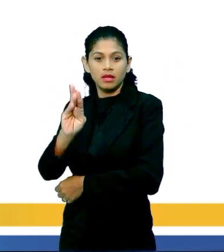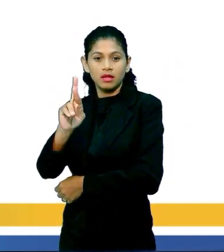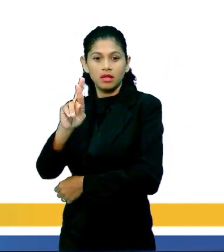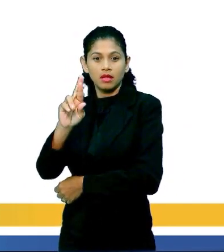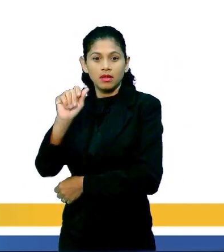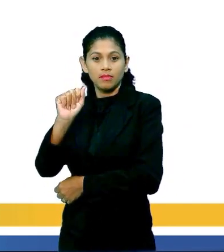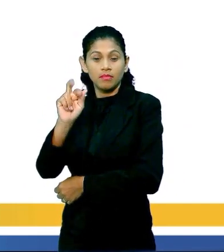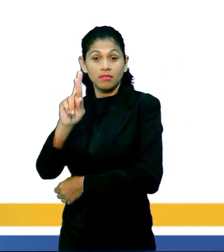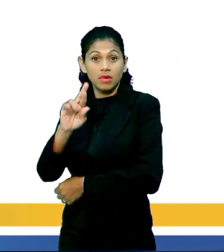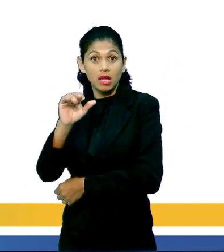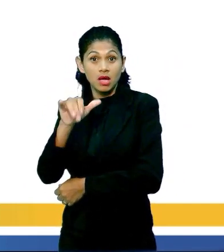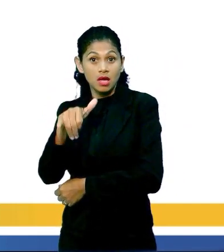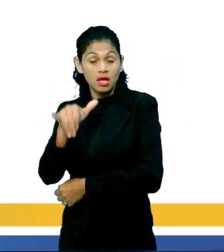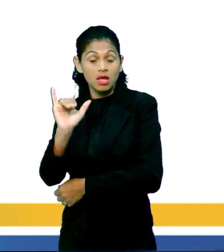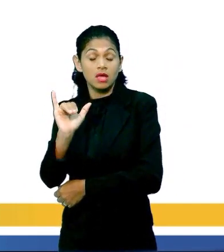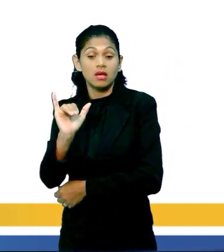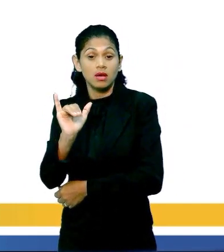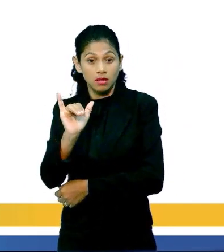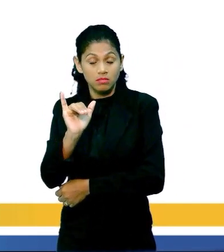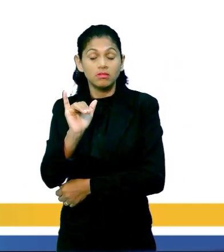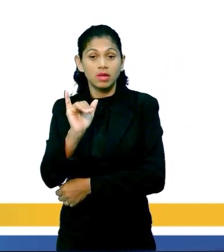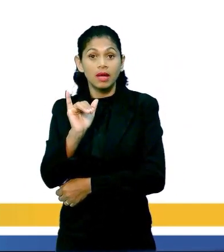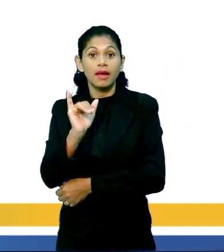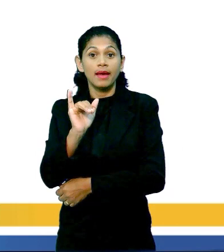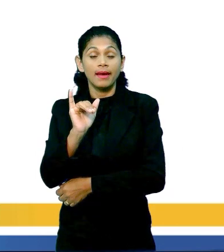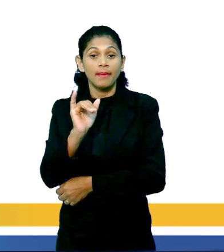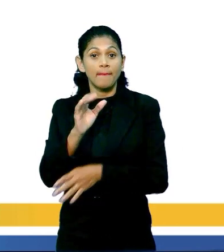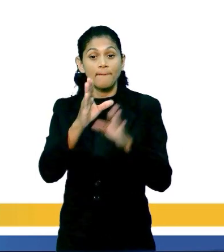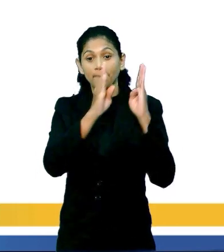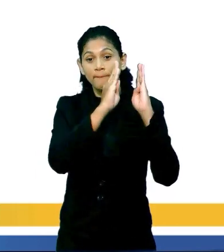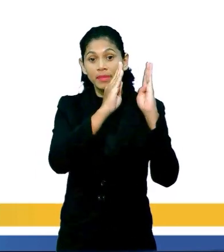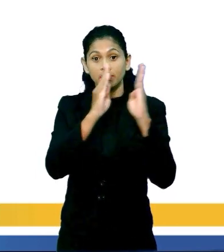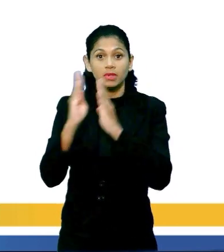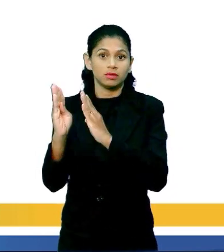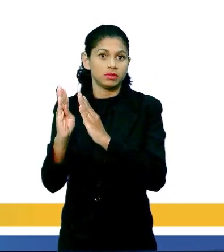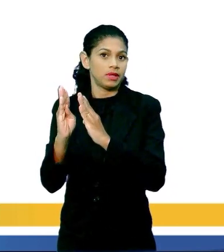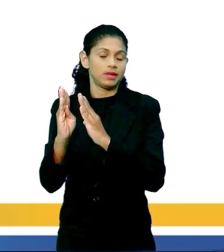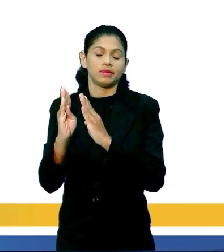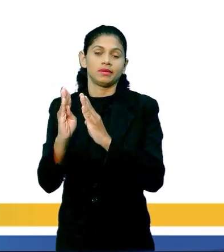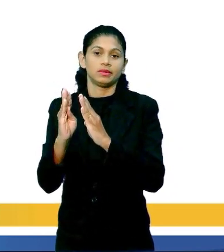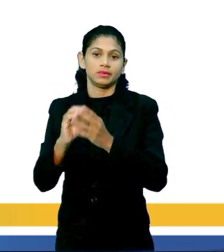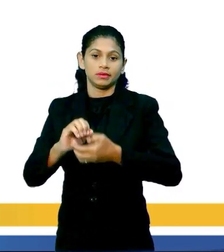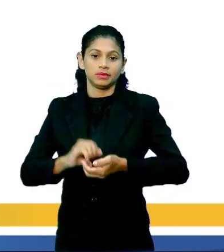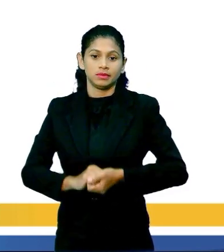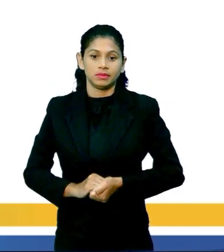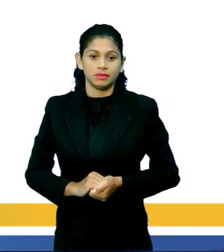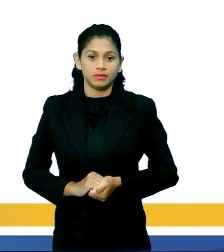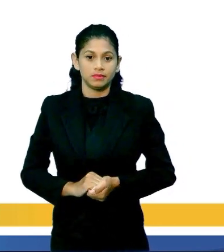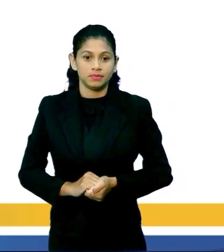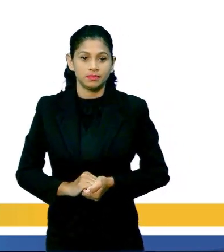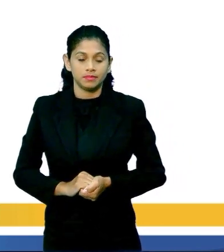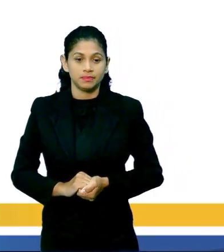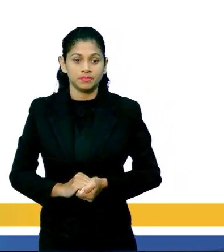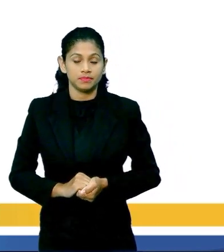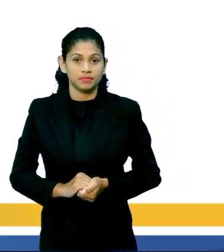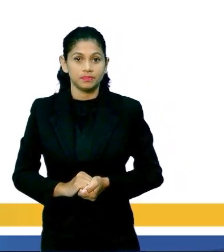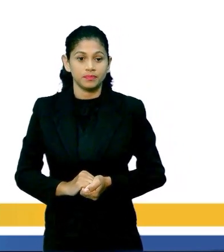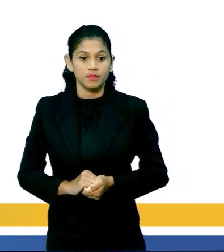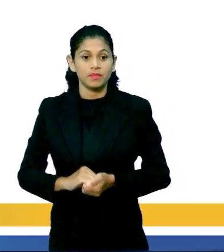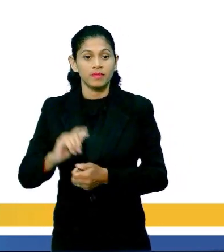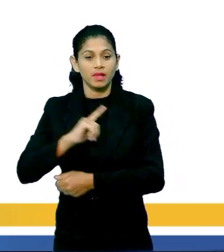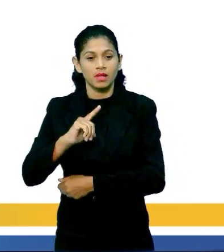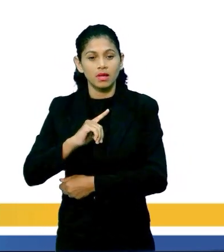confundem bastante, ok? Quando elas estão lendo. E a última frase ali dos cognatos mais comuns